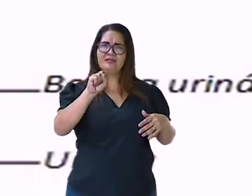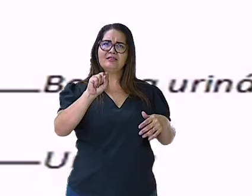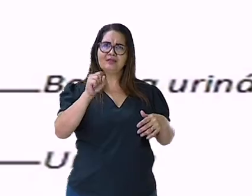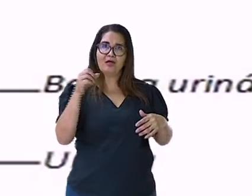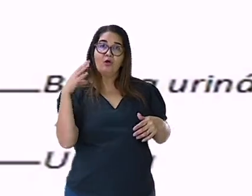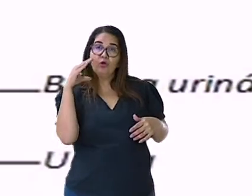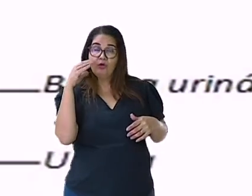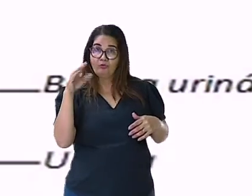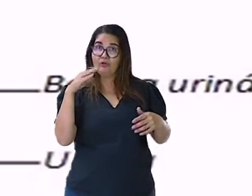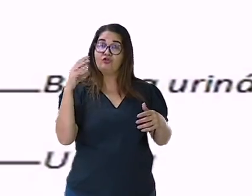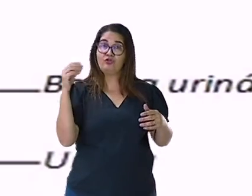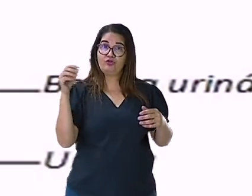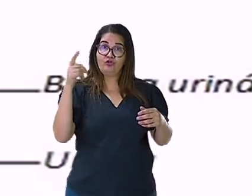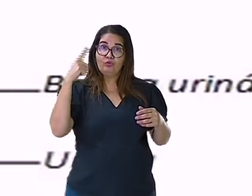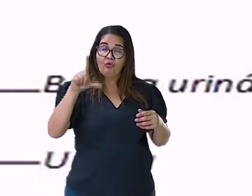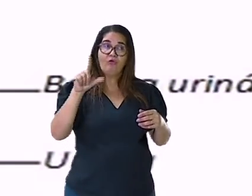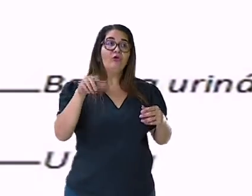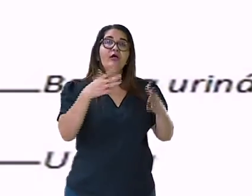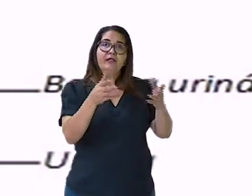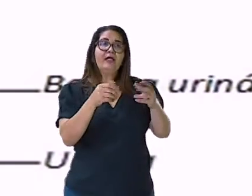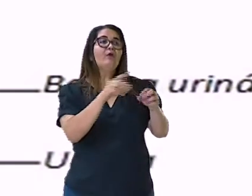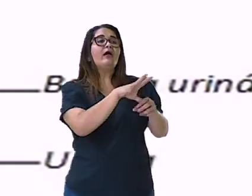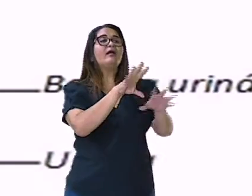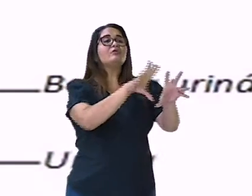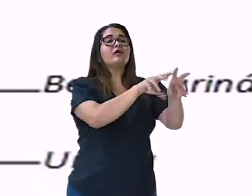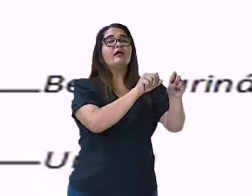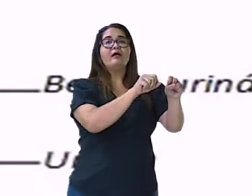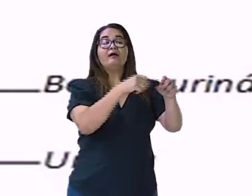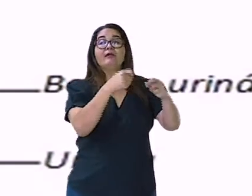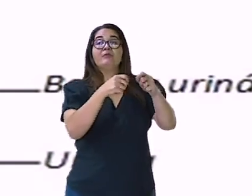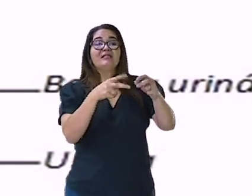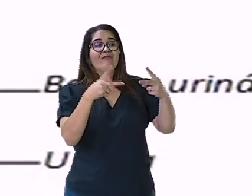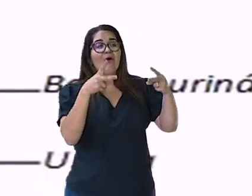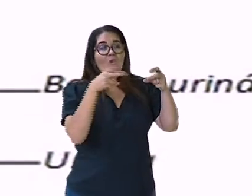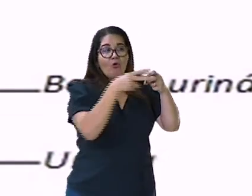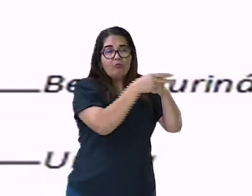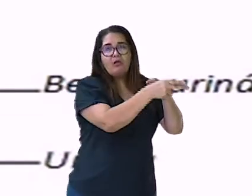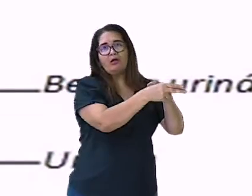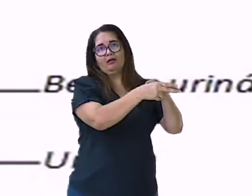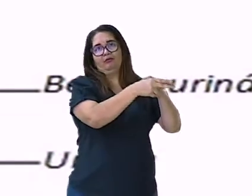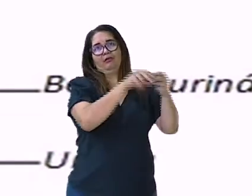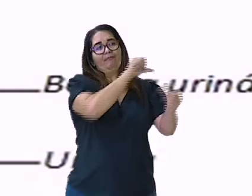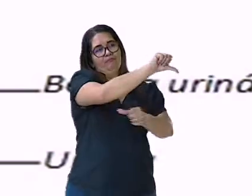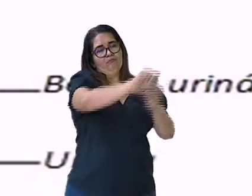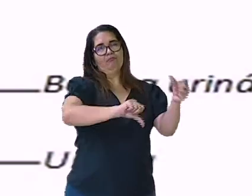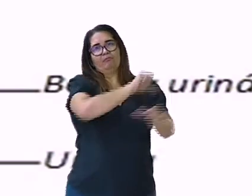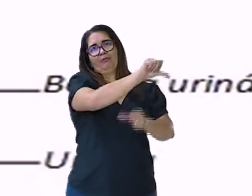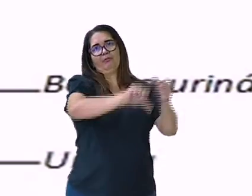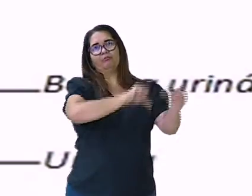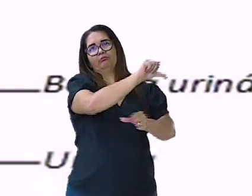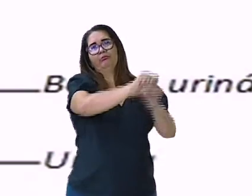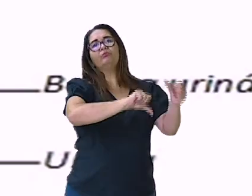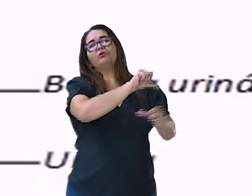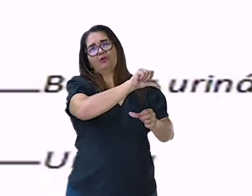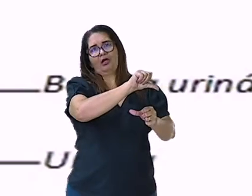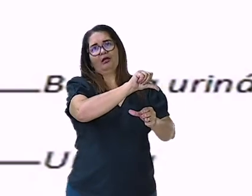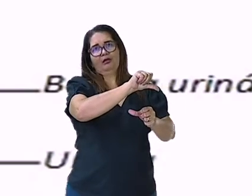magia deste sistema e da importância dele? Ele vai regular